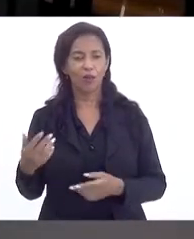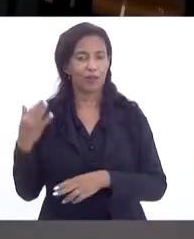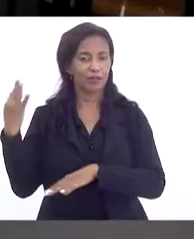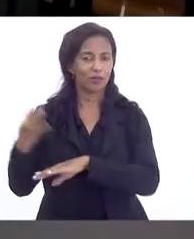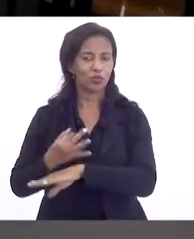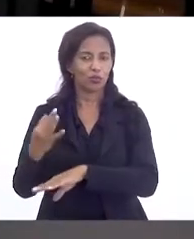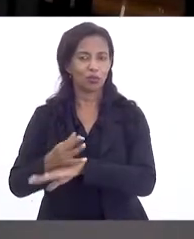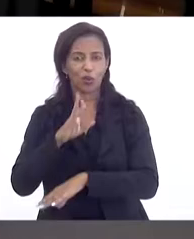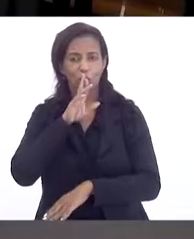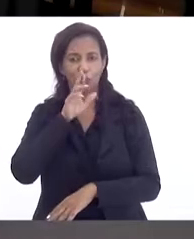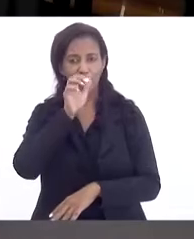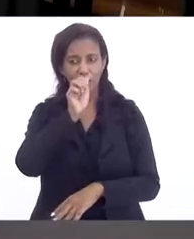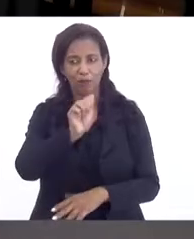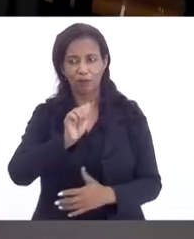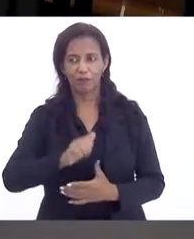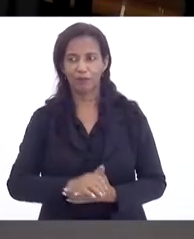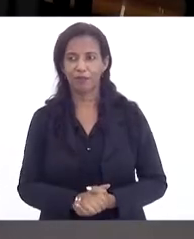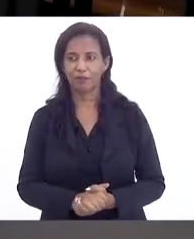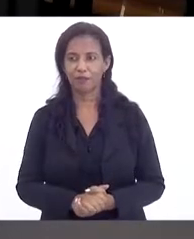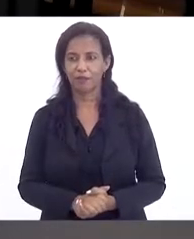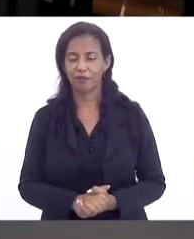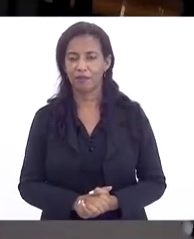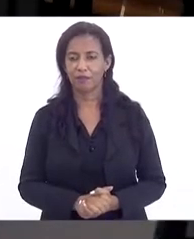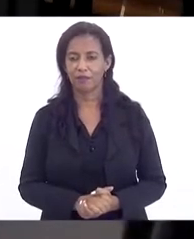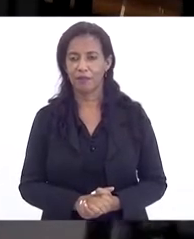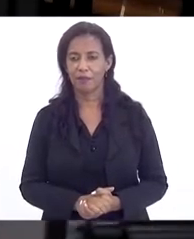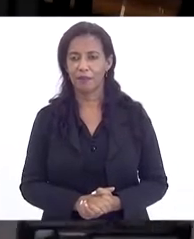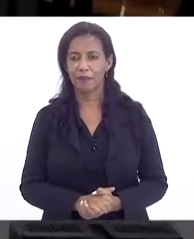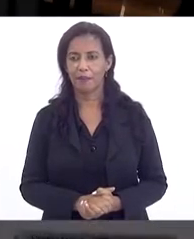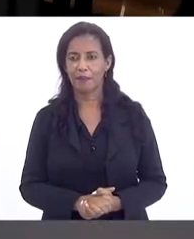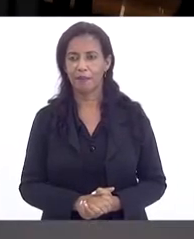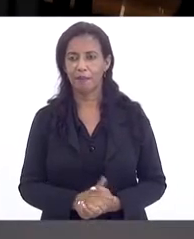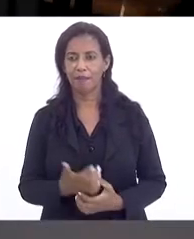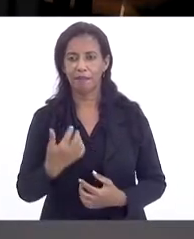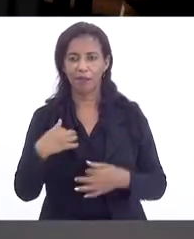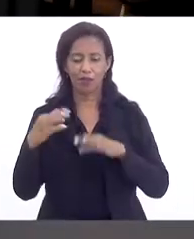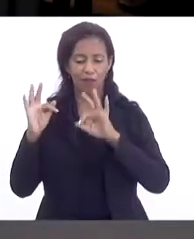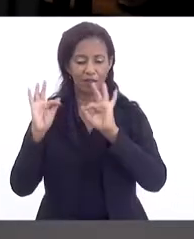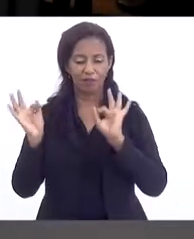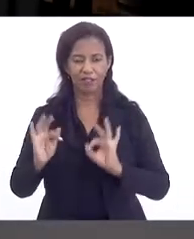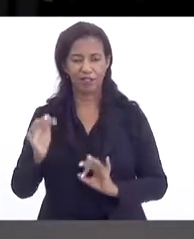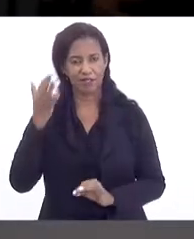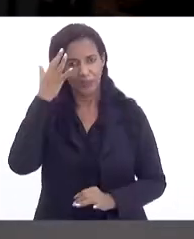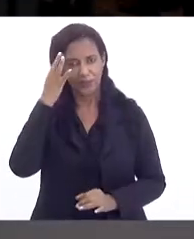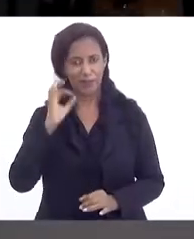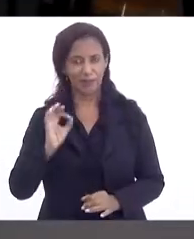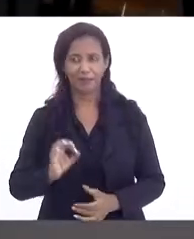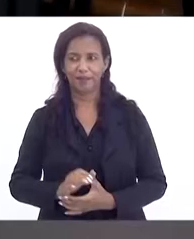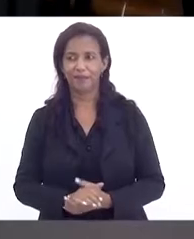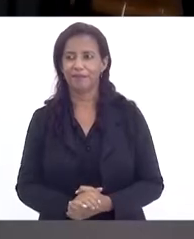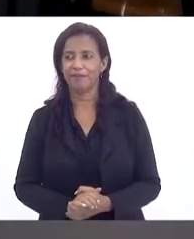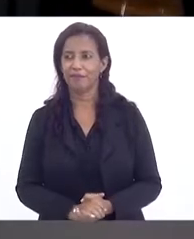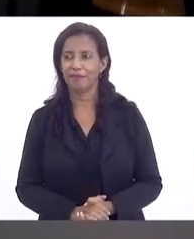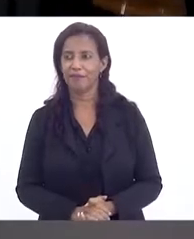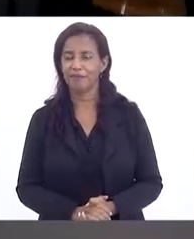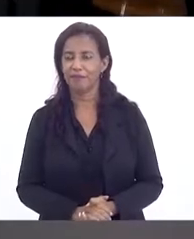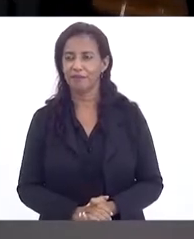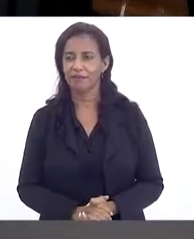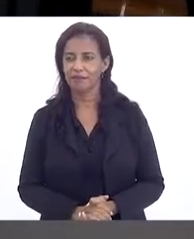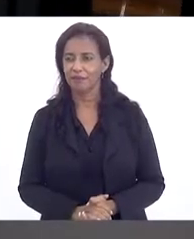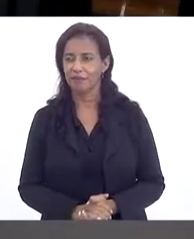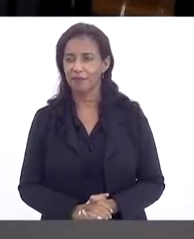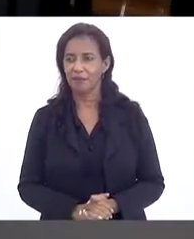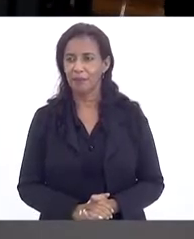agora. Deputado Rodrigo Amorim, menino. Tu era feliz e não sabia. É. As pessoas simbólicas aqui